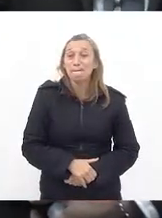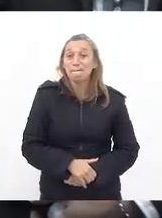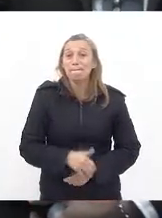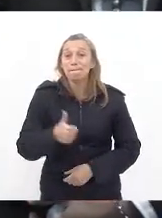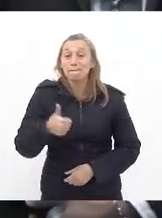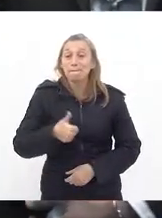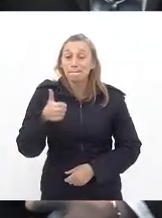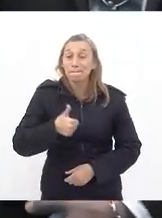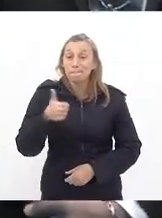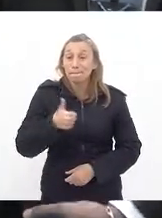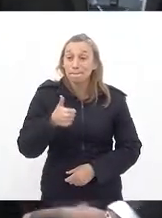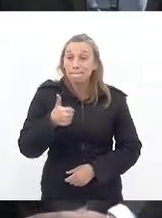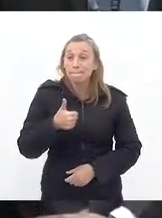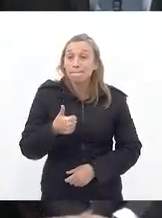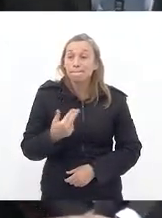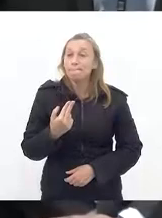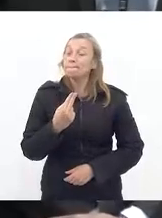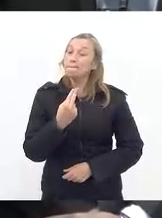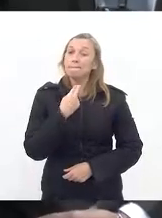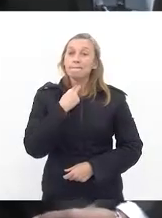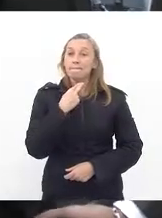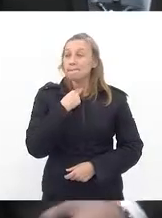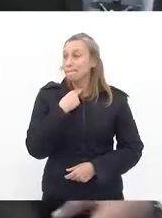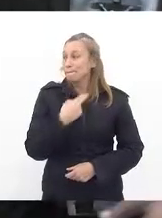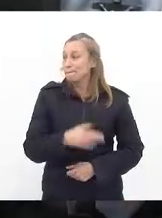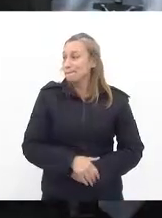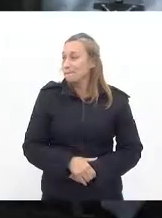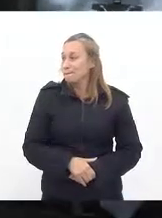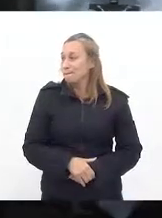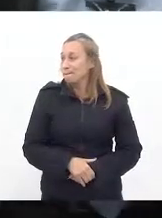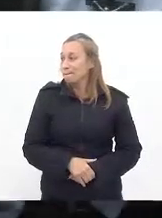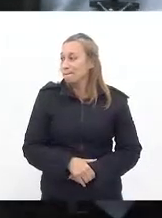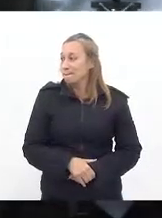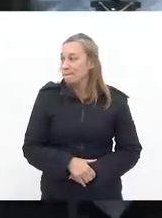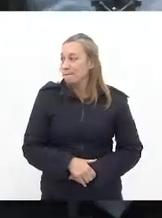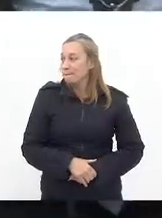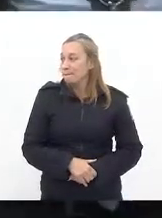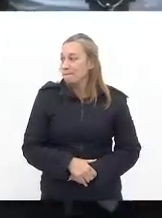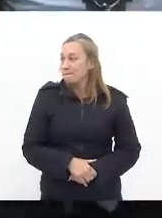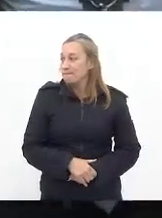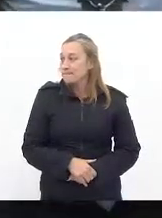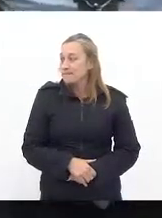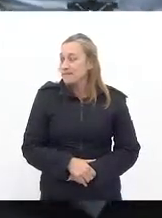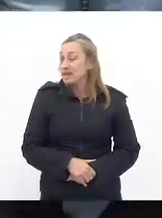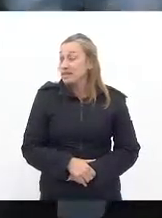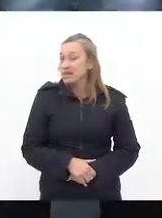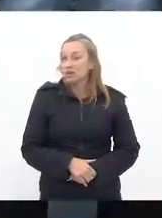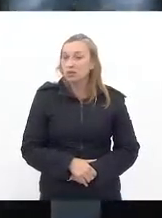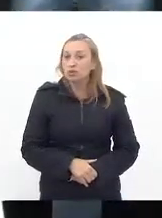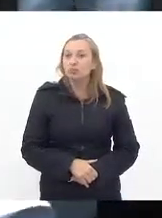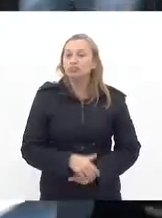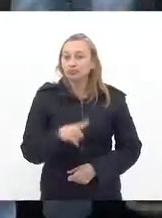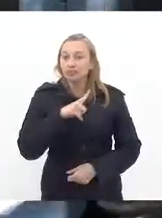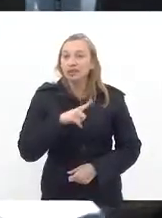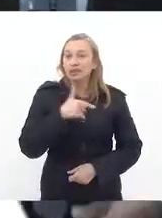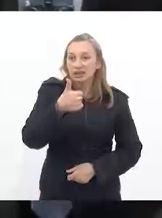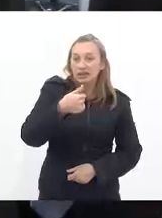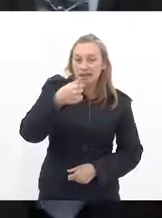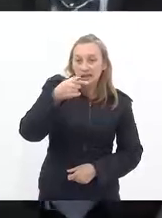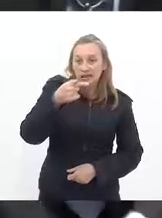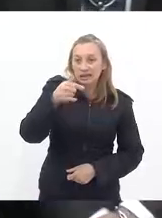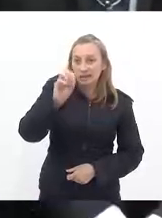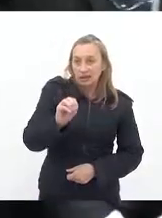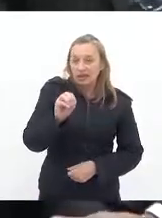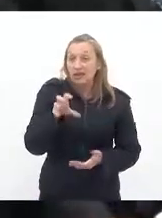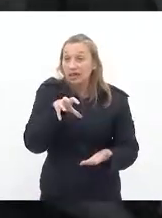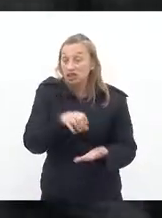primeiro eu não pode-se alegar que não tá presente aqui porque tem 70 presença